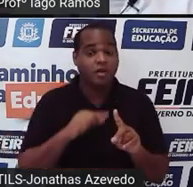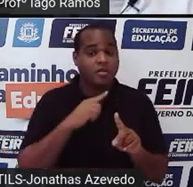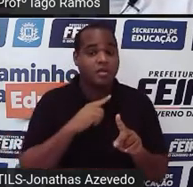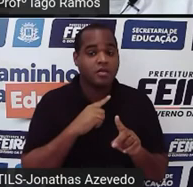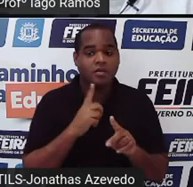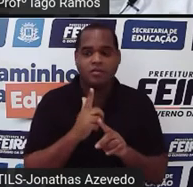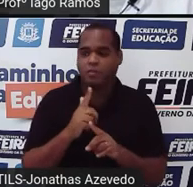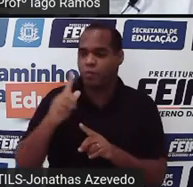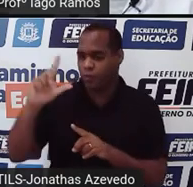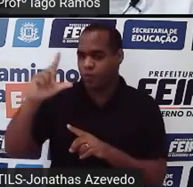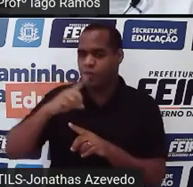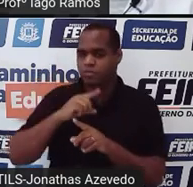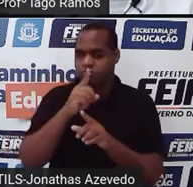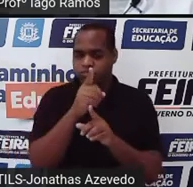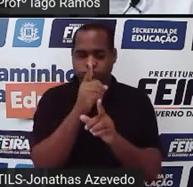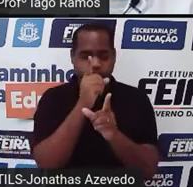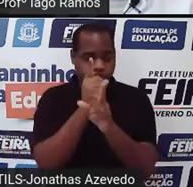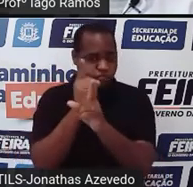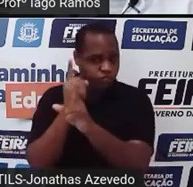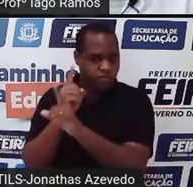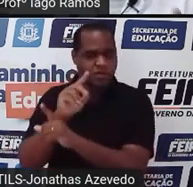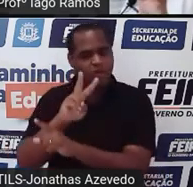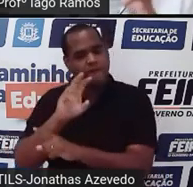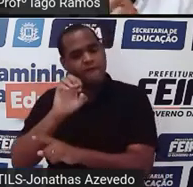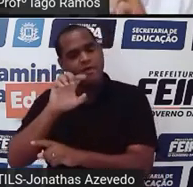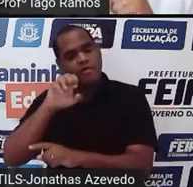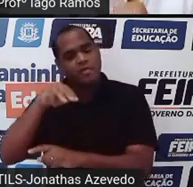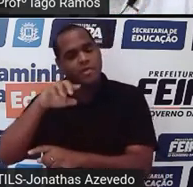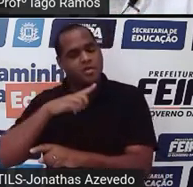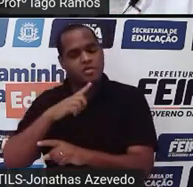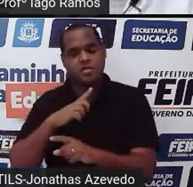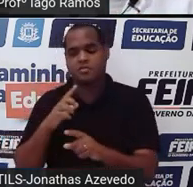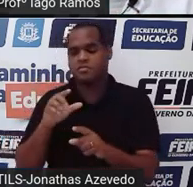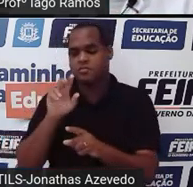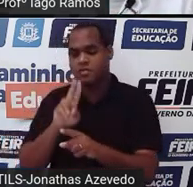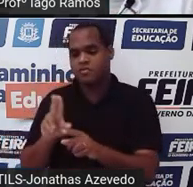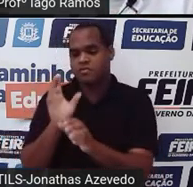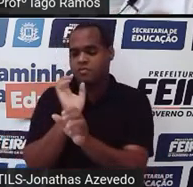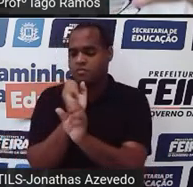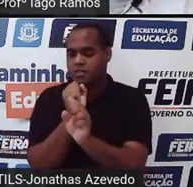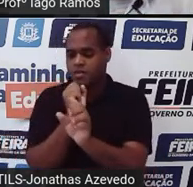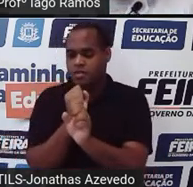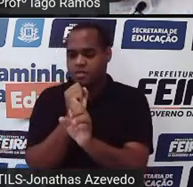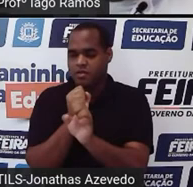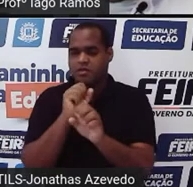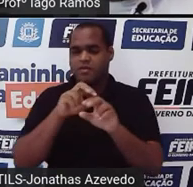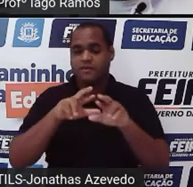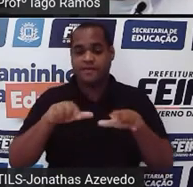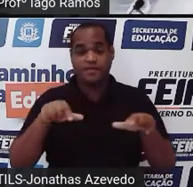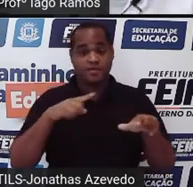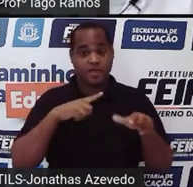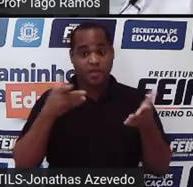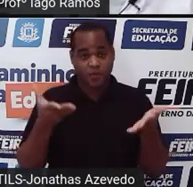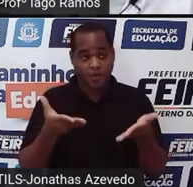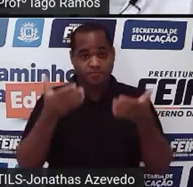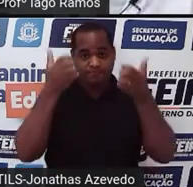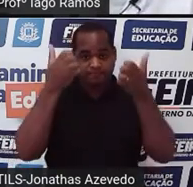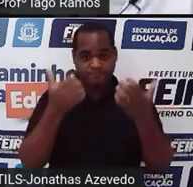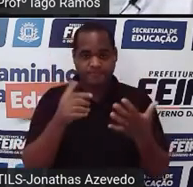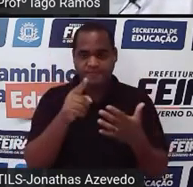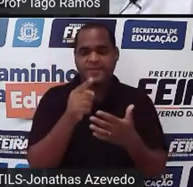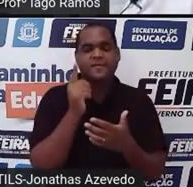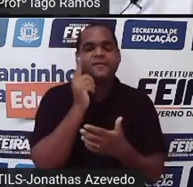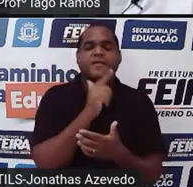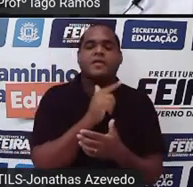forma de a gente um comprar esse volume usando um cálculo tá E aqui nessa aula a gente